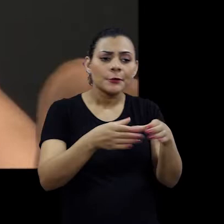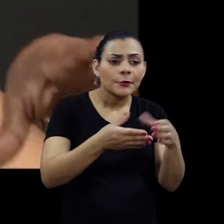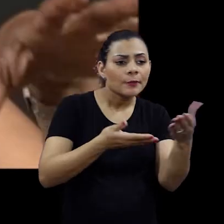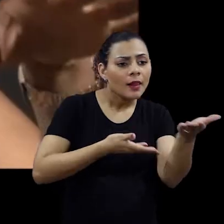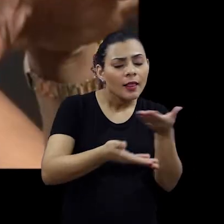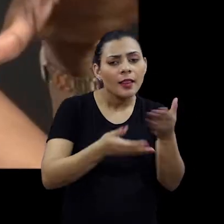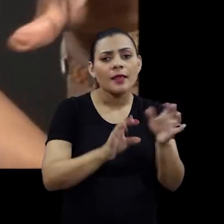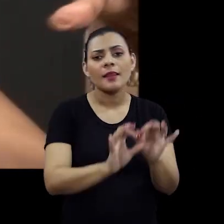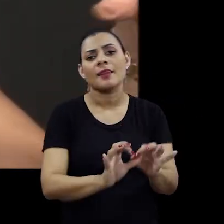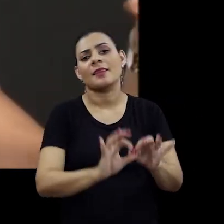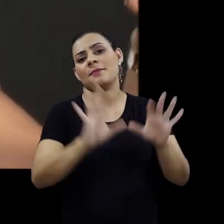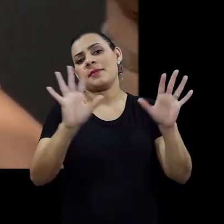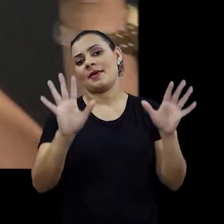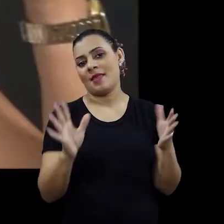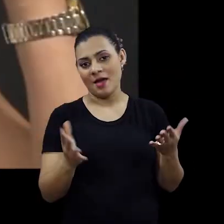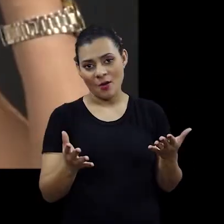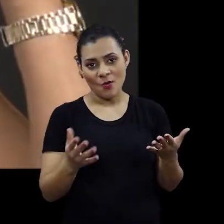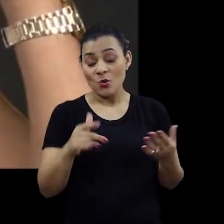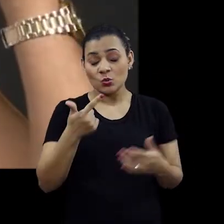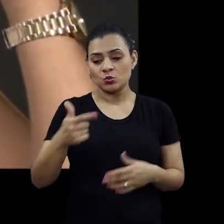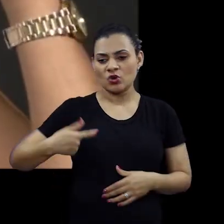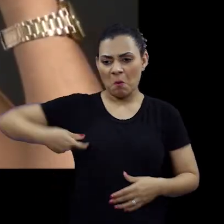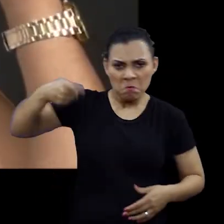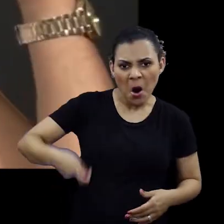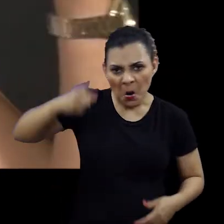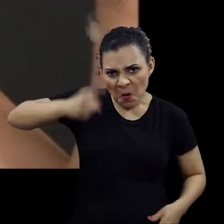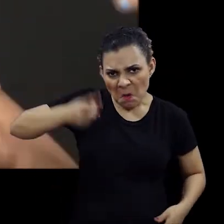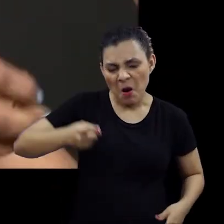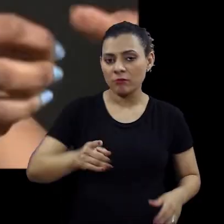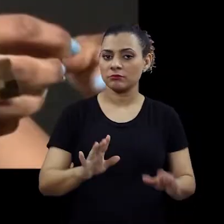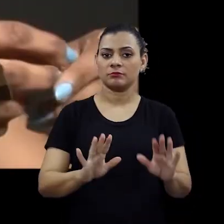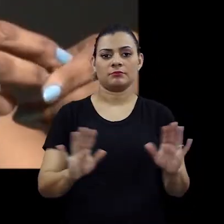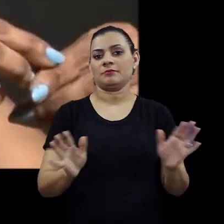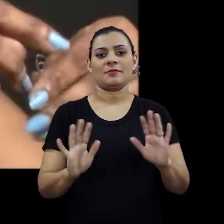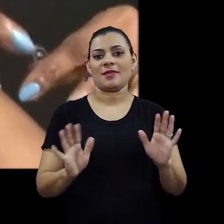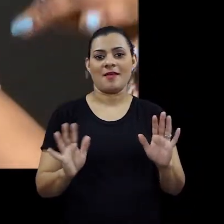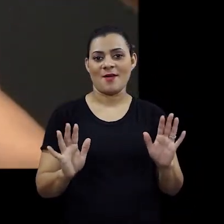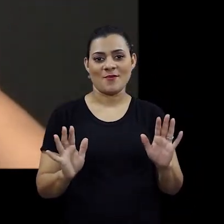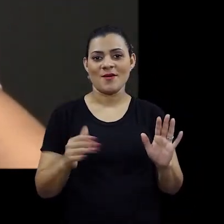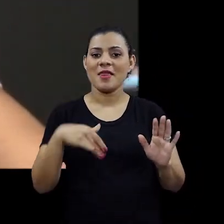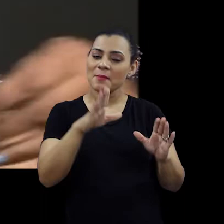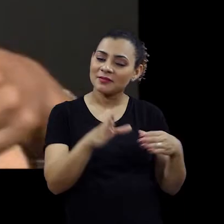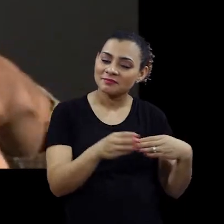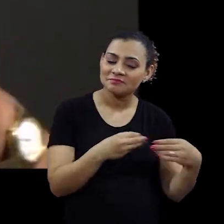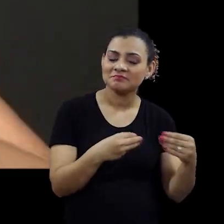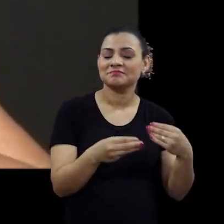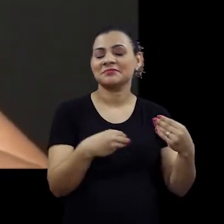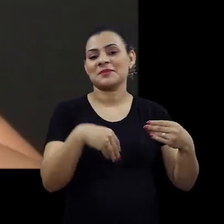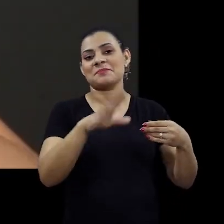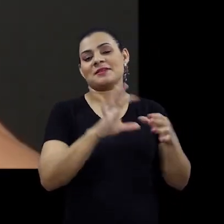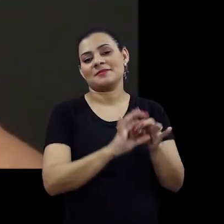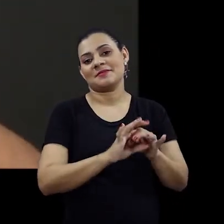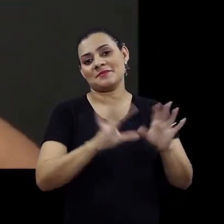esquerda, liberal, sem ser uma coisa assim ditatorial. Vamos fazer